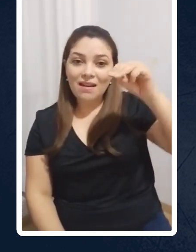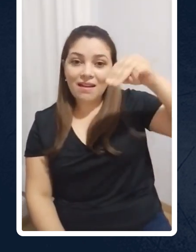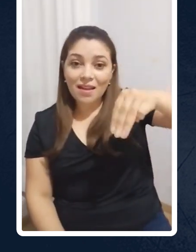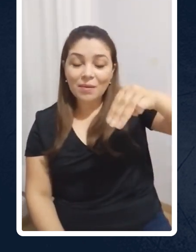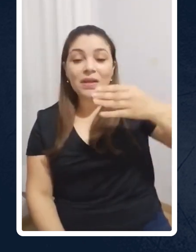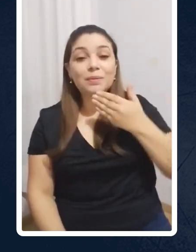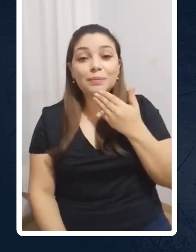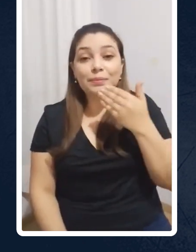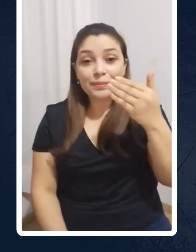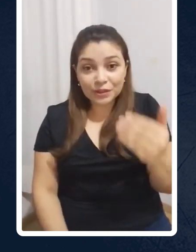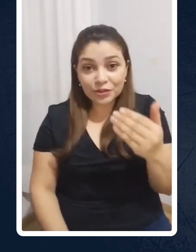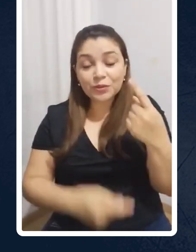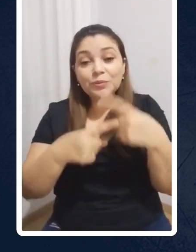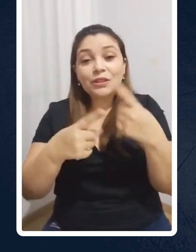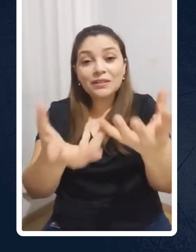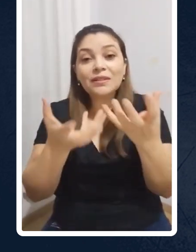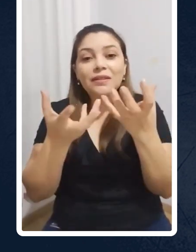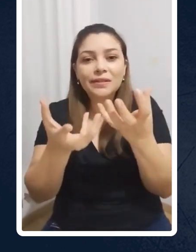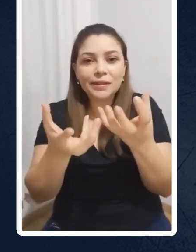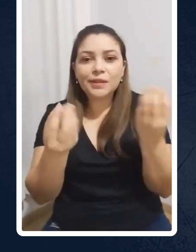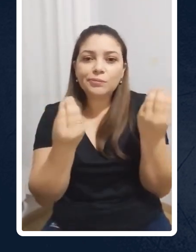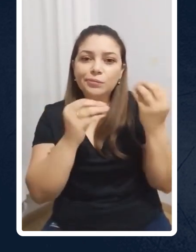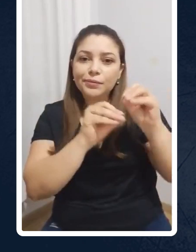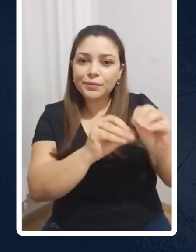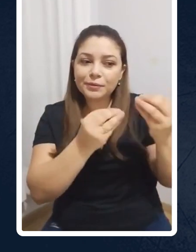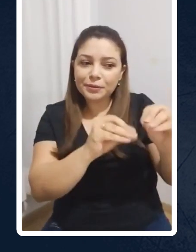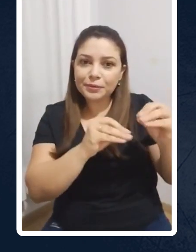junto com outros, naturalmente. Mas ele um dia disse assim: